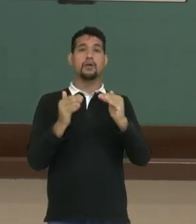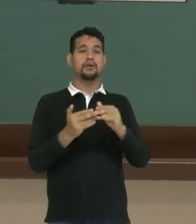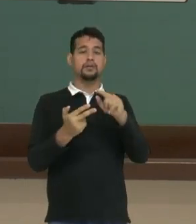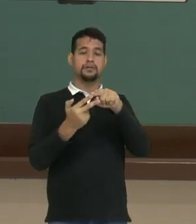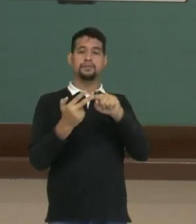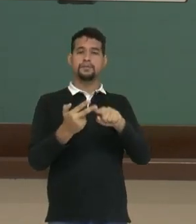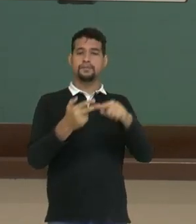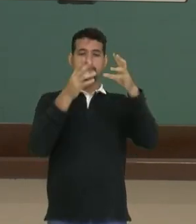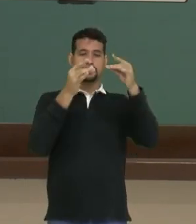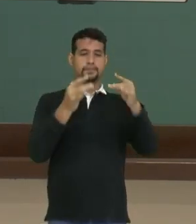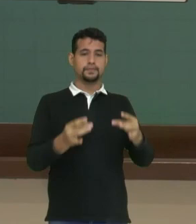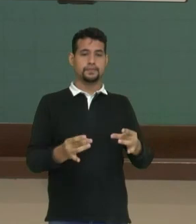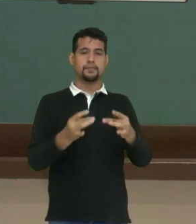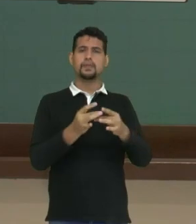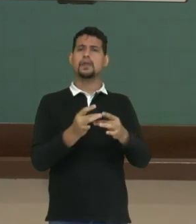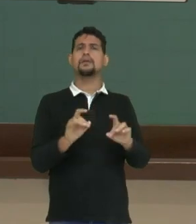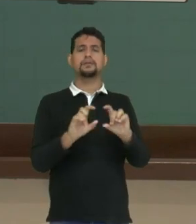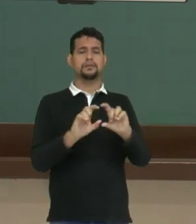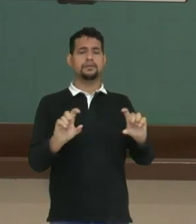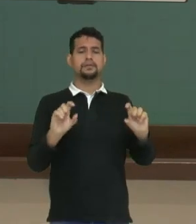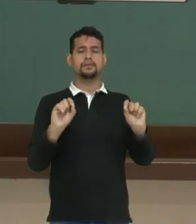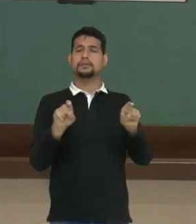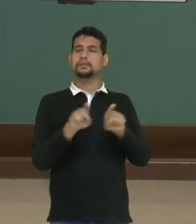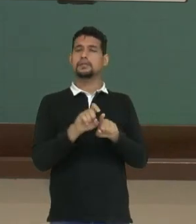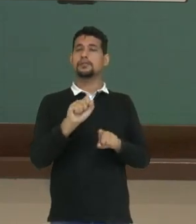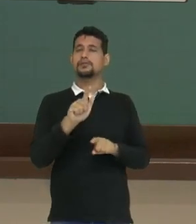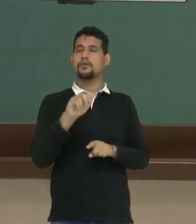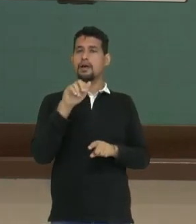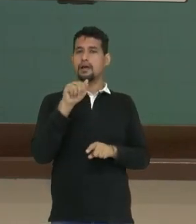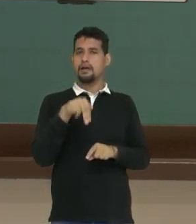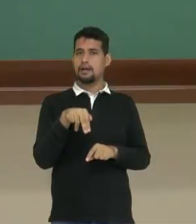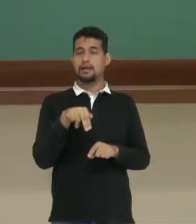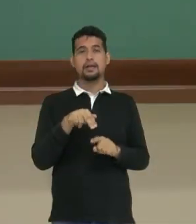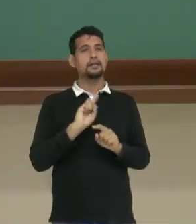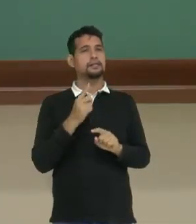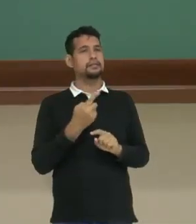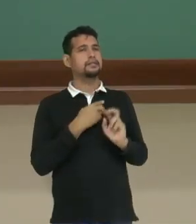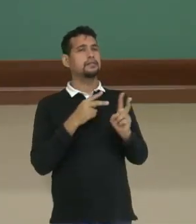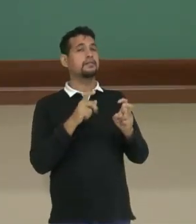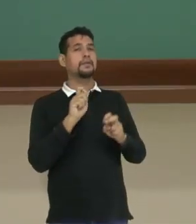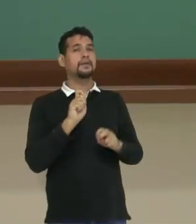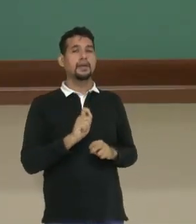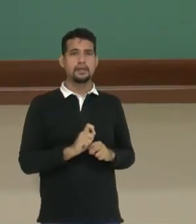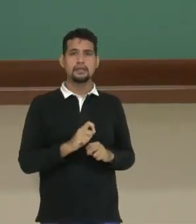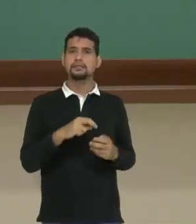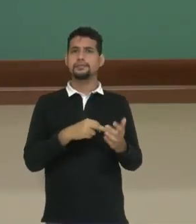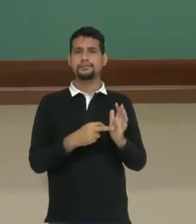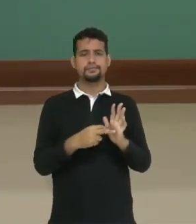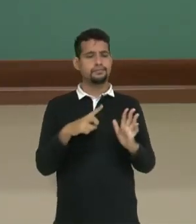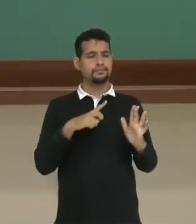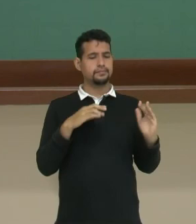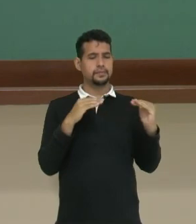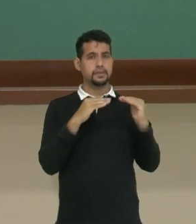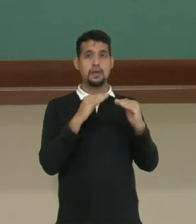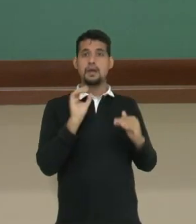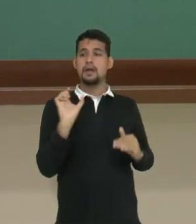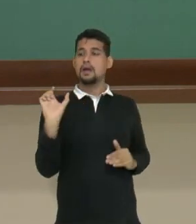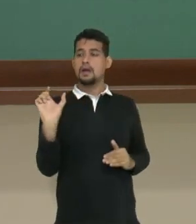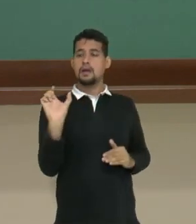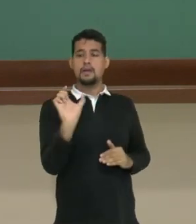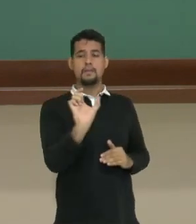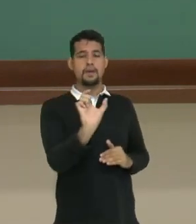seus elementos, o título e o slogan, né? Então, vimos que o título ele é constituído por